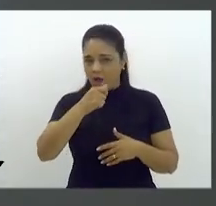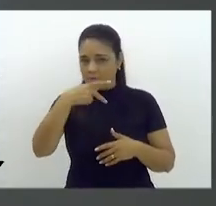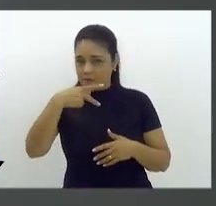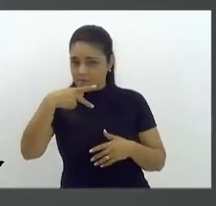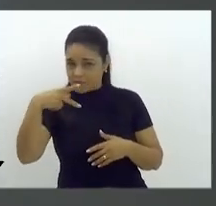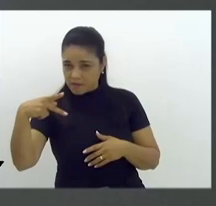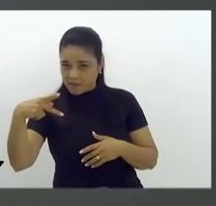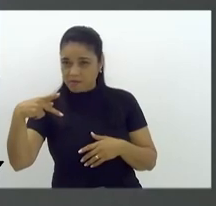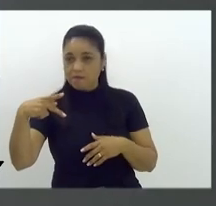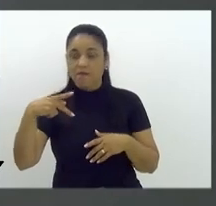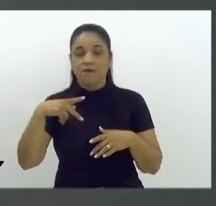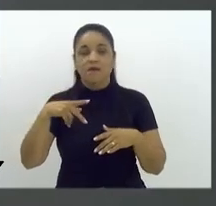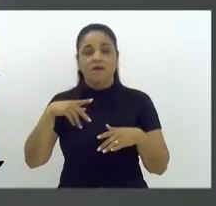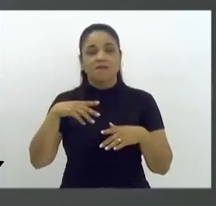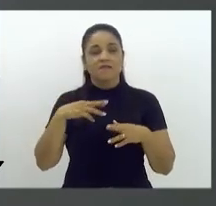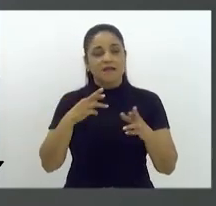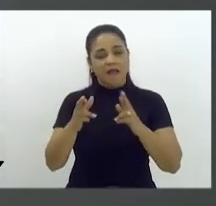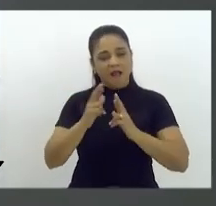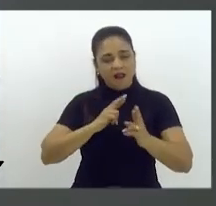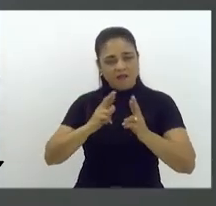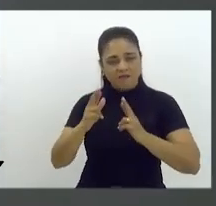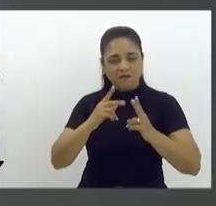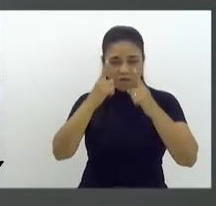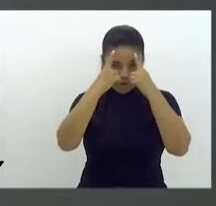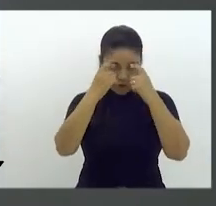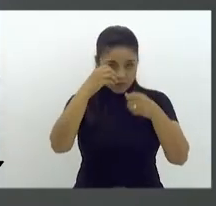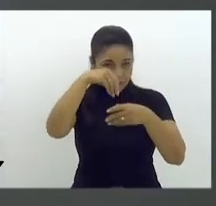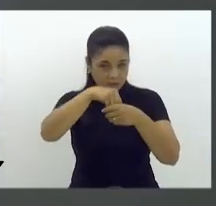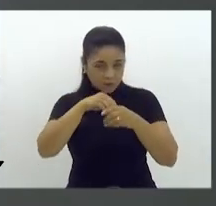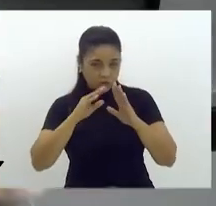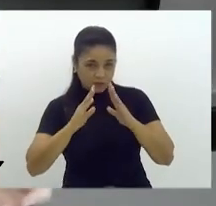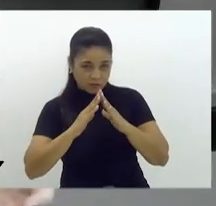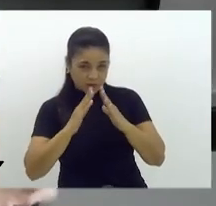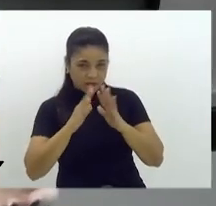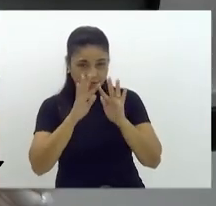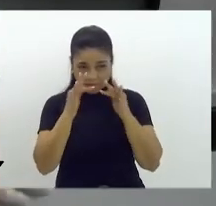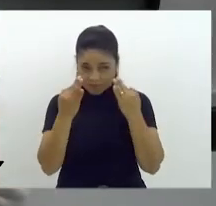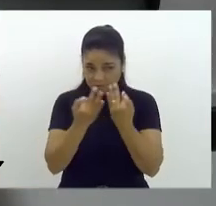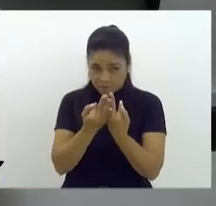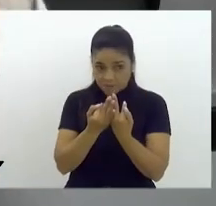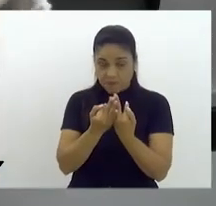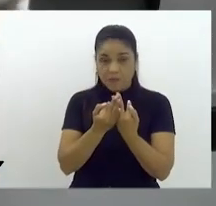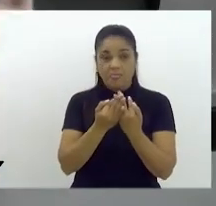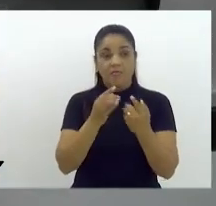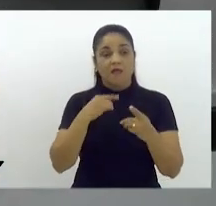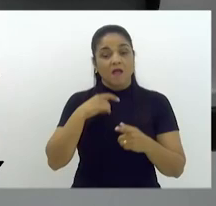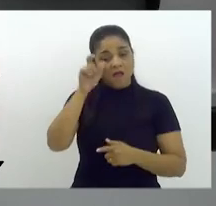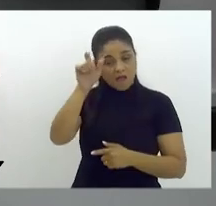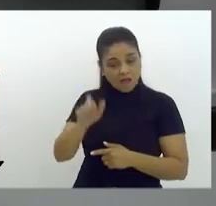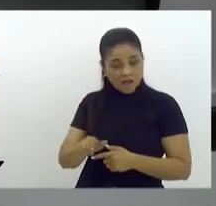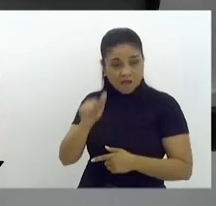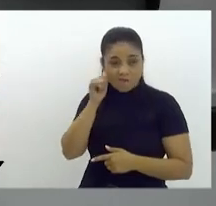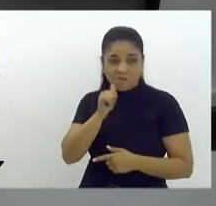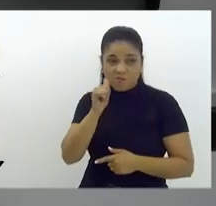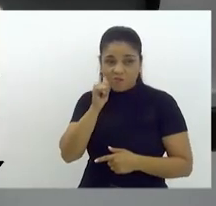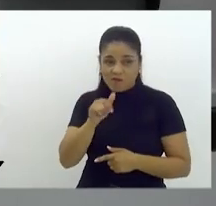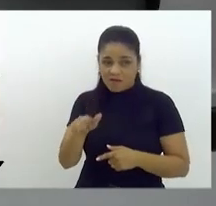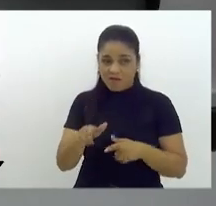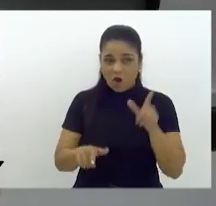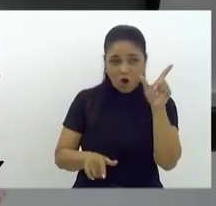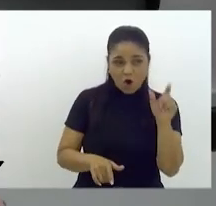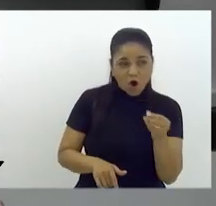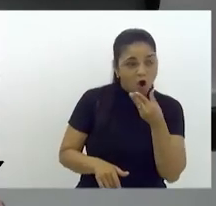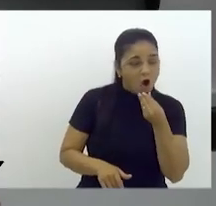durante a relação em caso de violência doméstica familiar durante a relação a mulher já é né o agressor